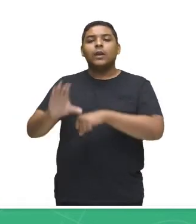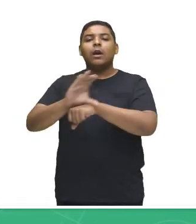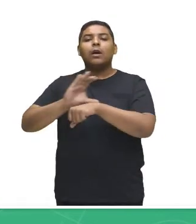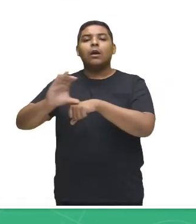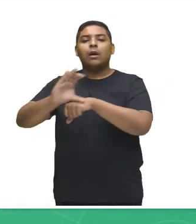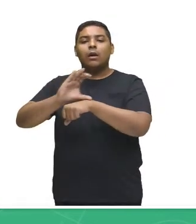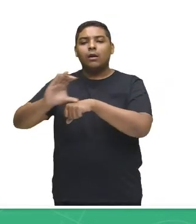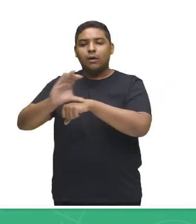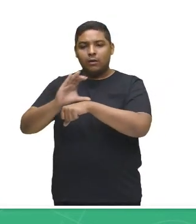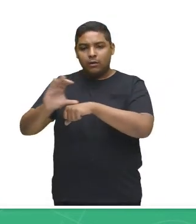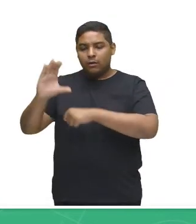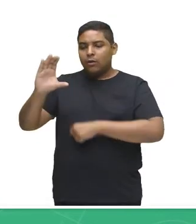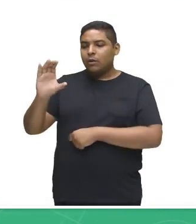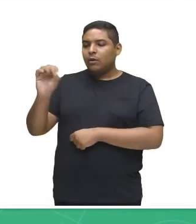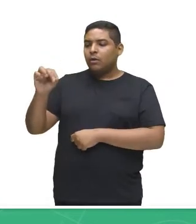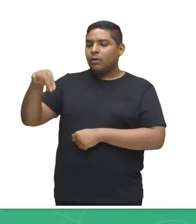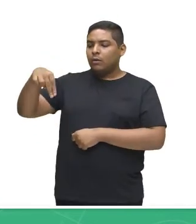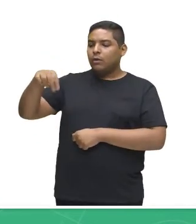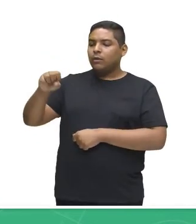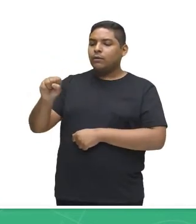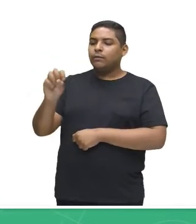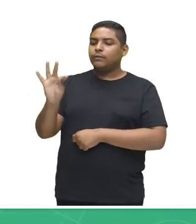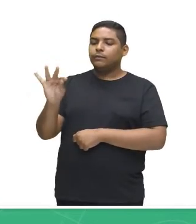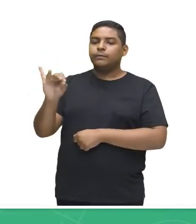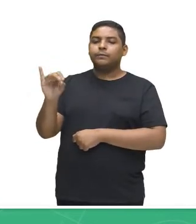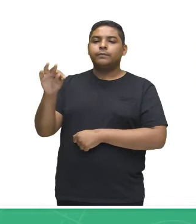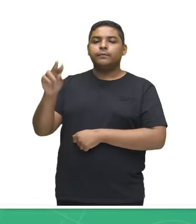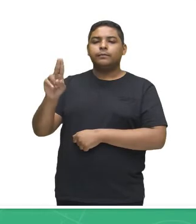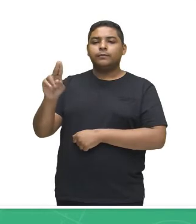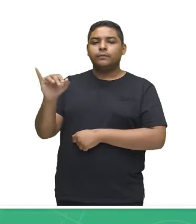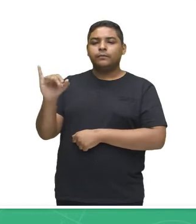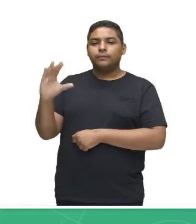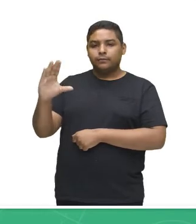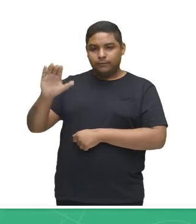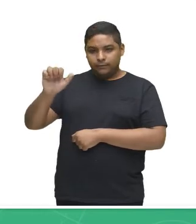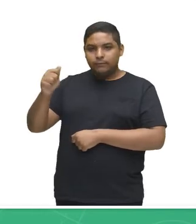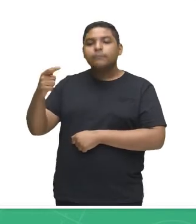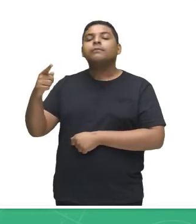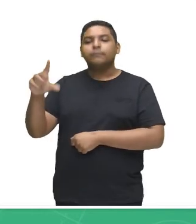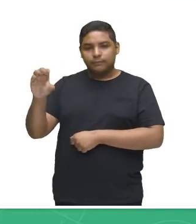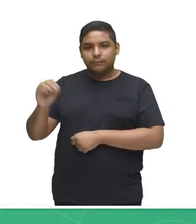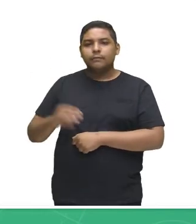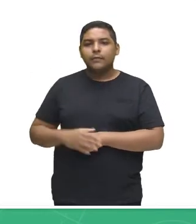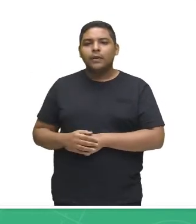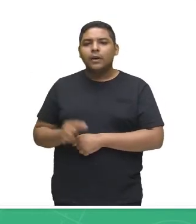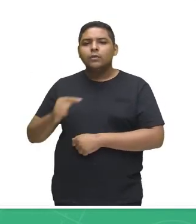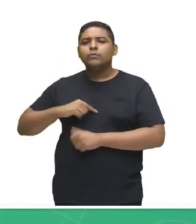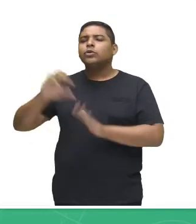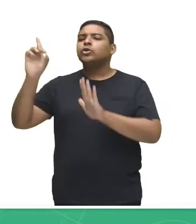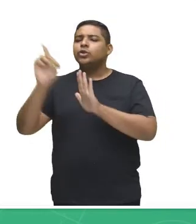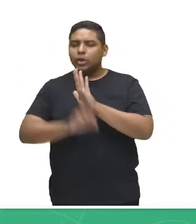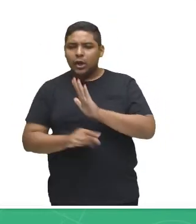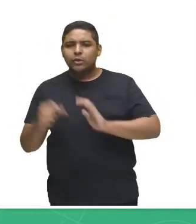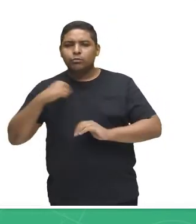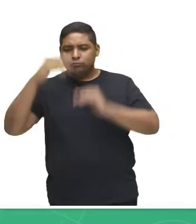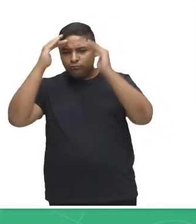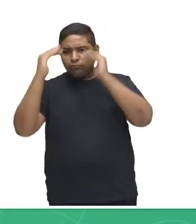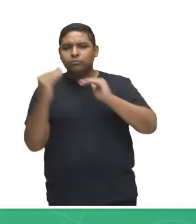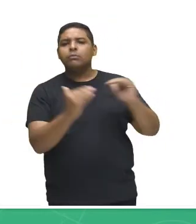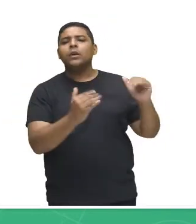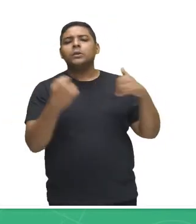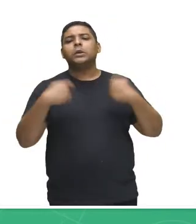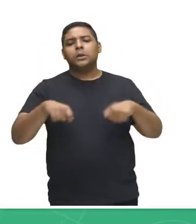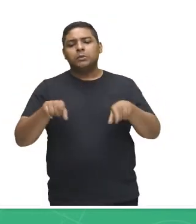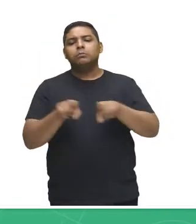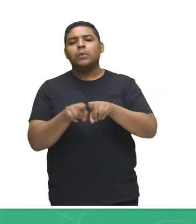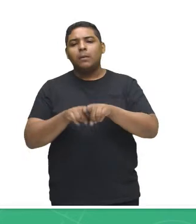ter conhecimento sobre as leis que estão sobre a minha vida, onde estão os meus direitos, os meus deveres, eu vou até a Constituição. Mas naquele